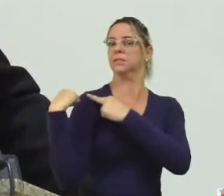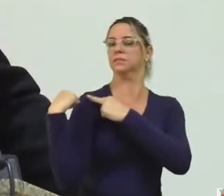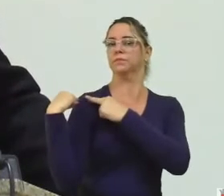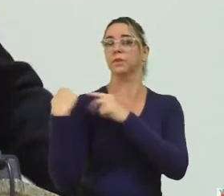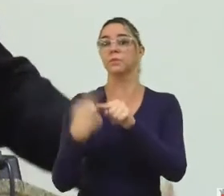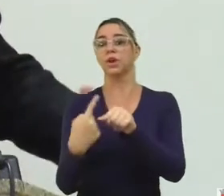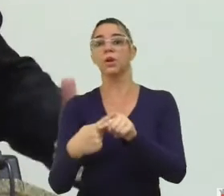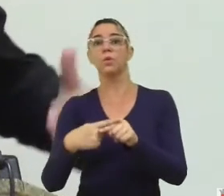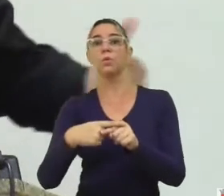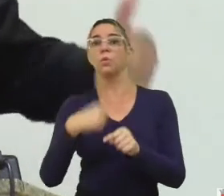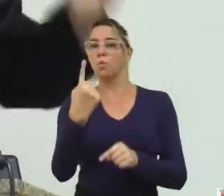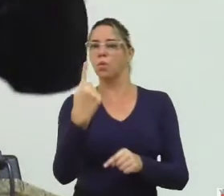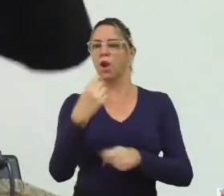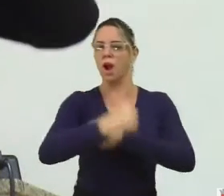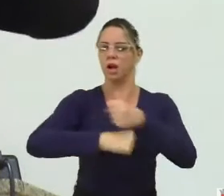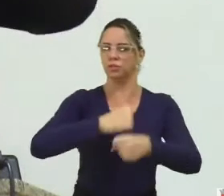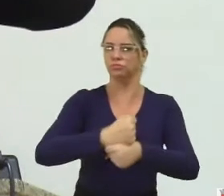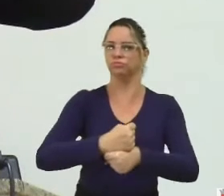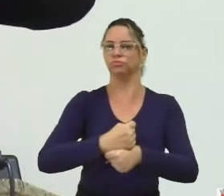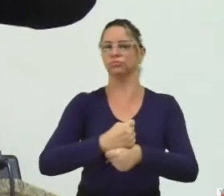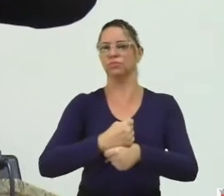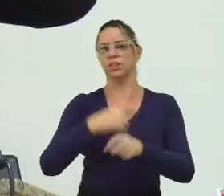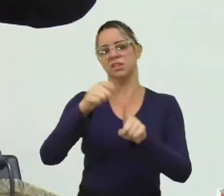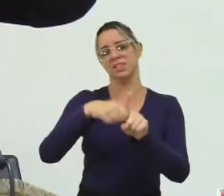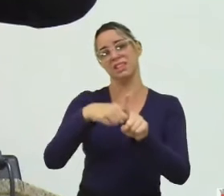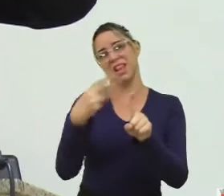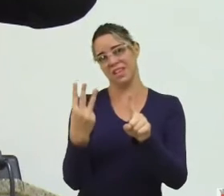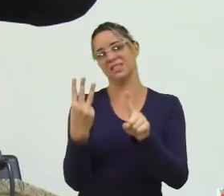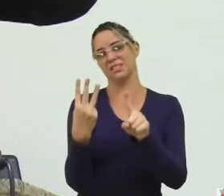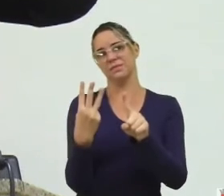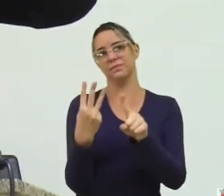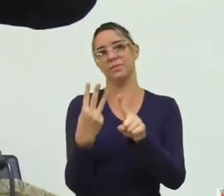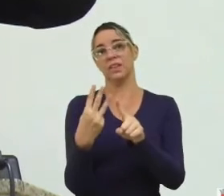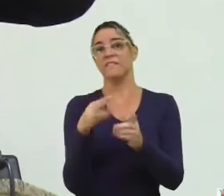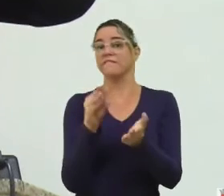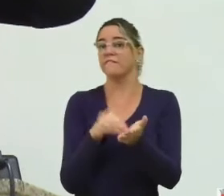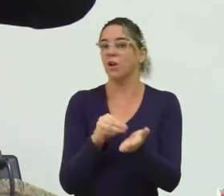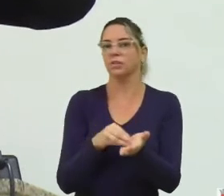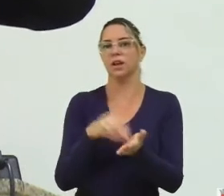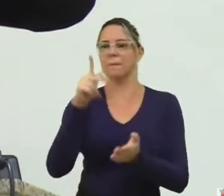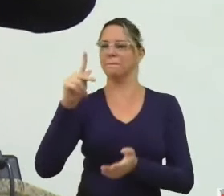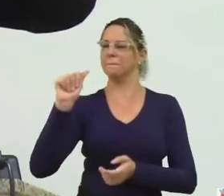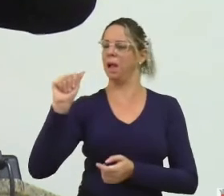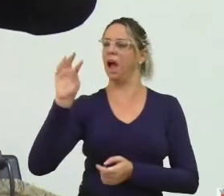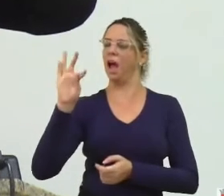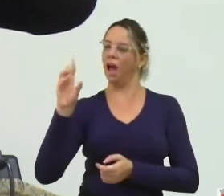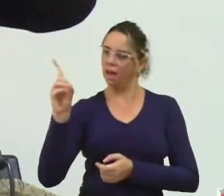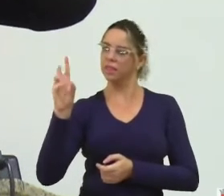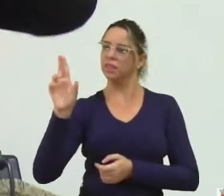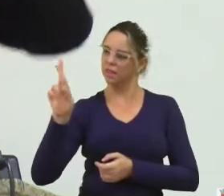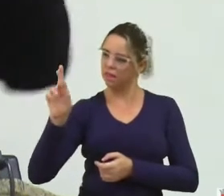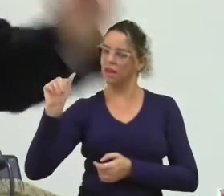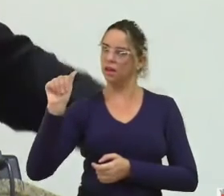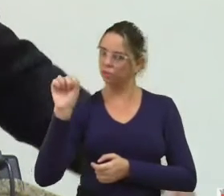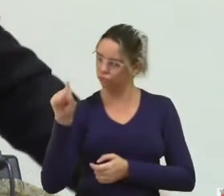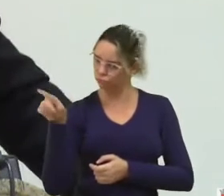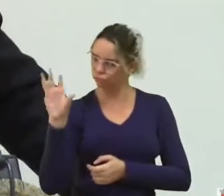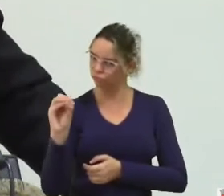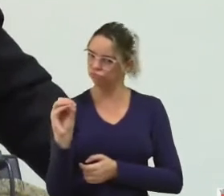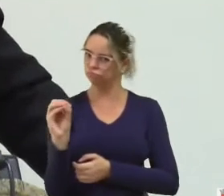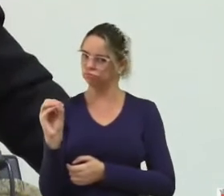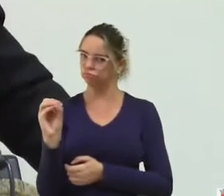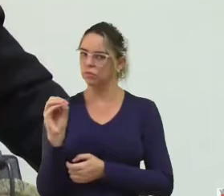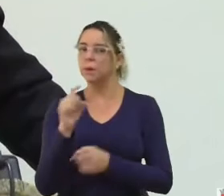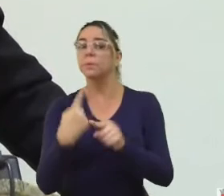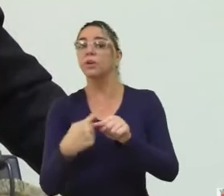1 ano e 3 meses ainda não fizeram esses padrões e uma ou outra seleção já teve que